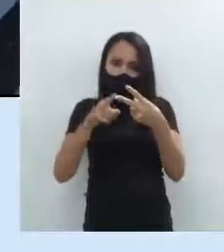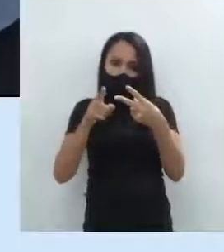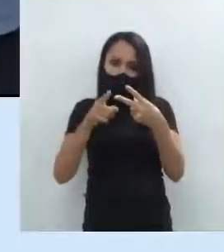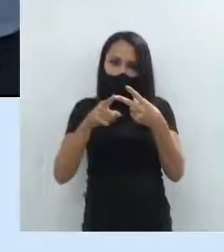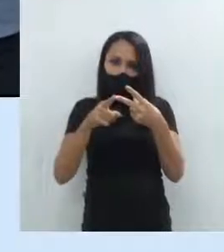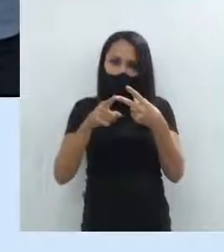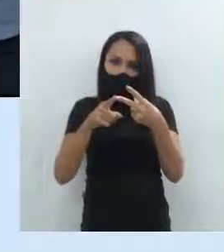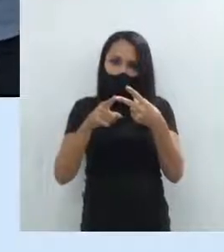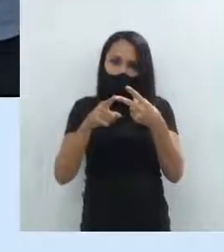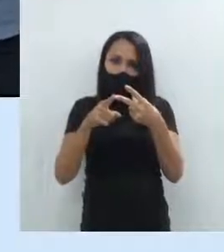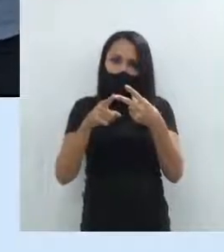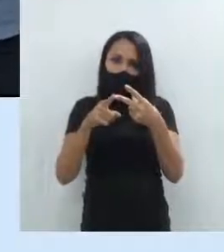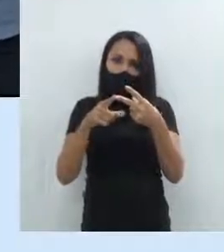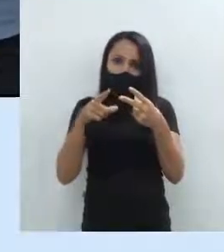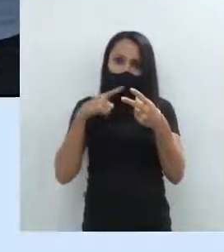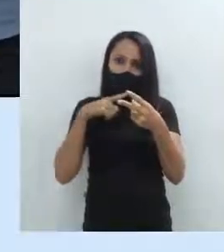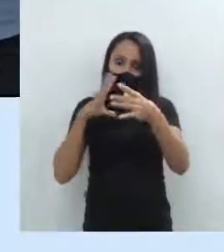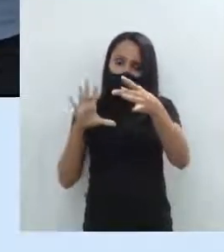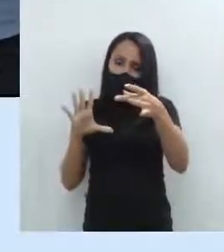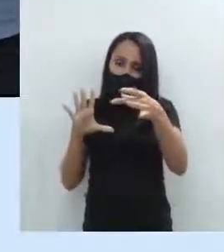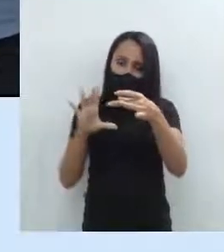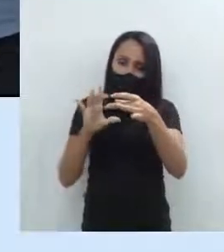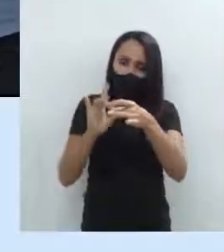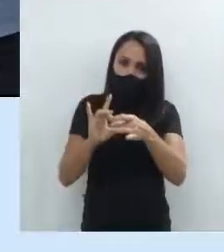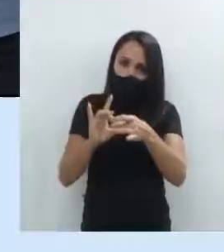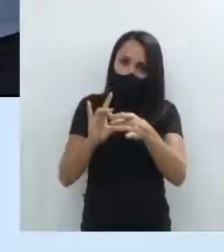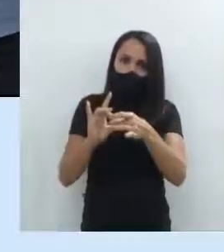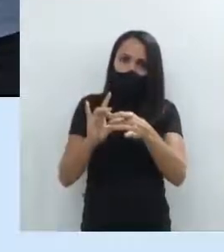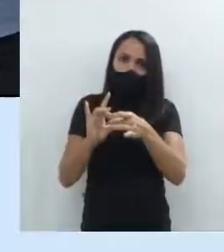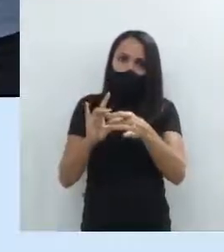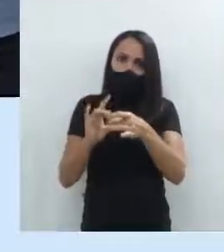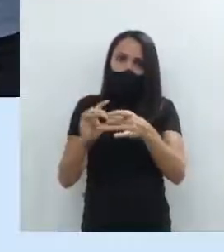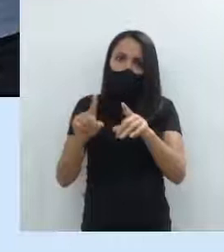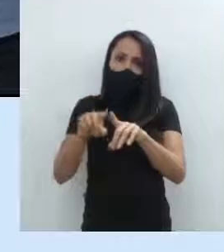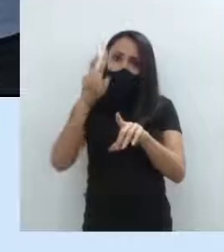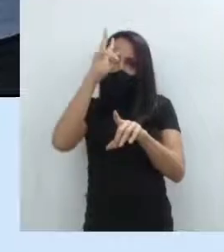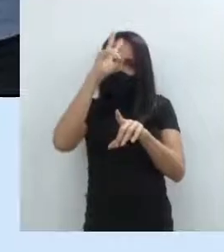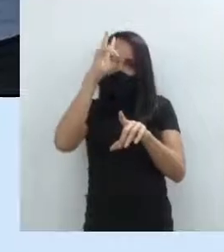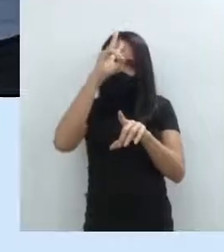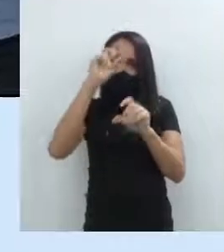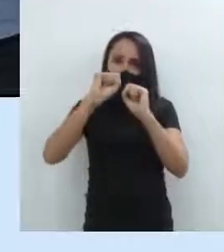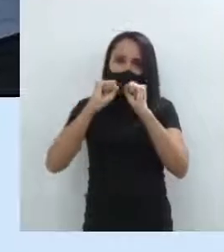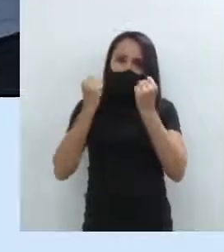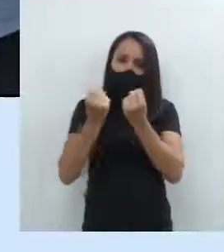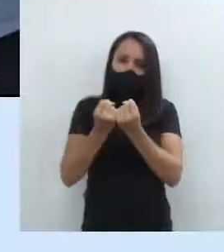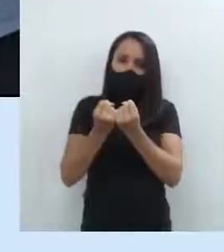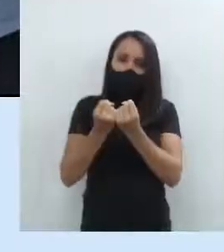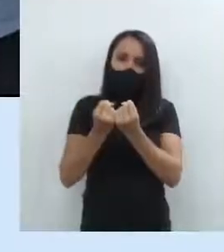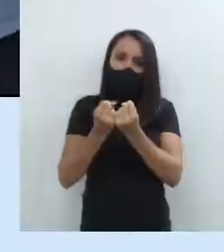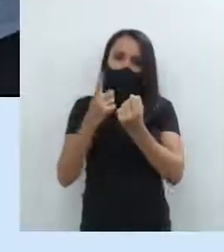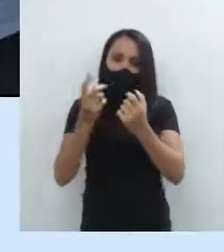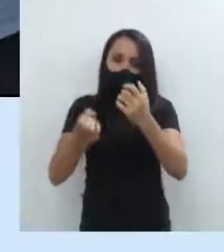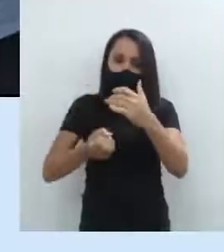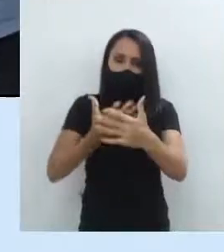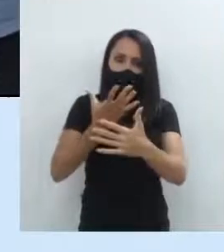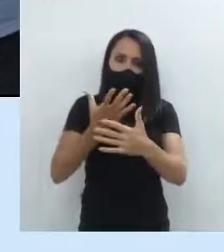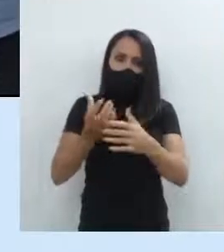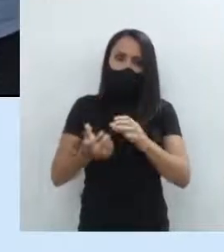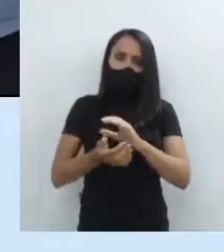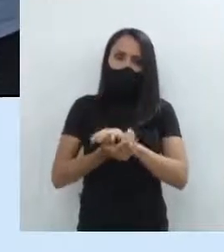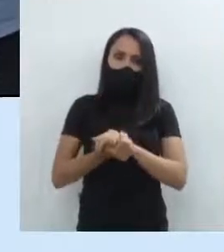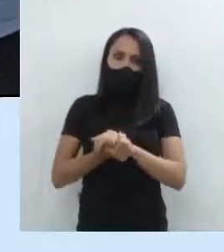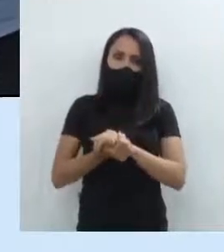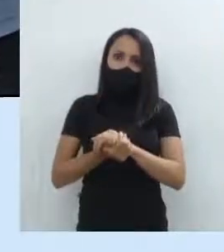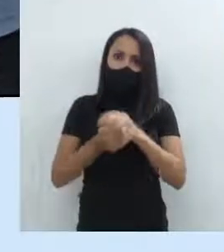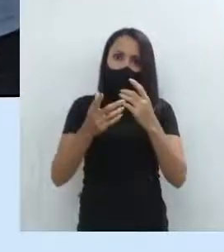vai estabelecer uma conexão com a situação histórica da sociedade onde ele surge. Deu